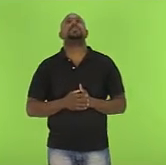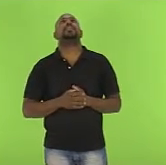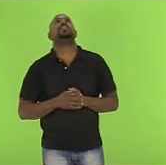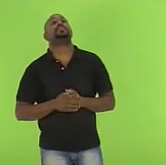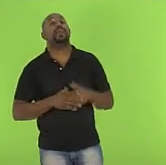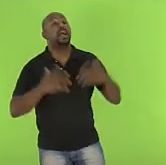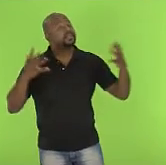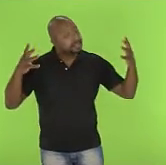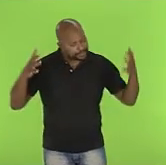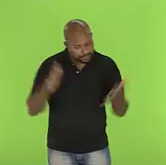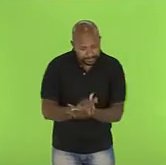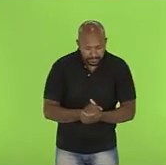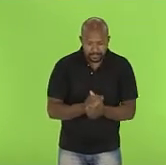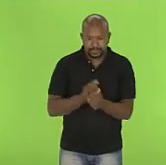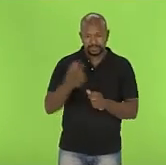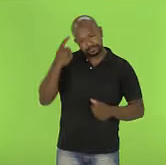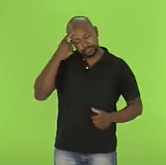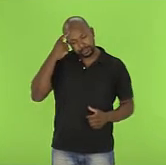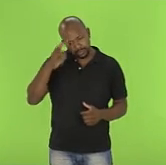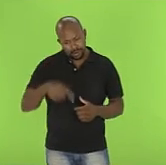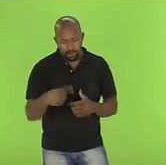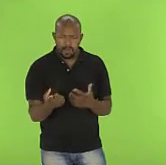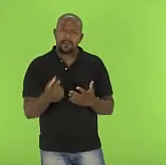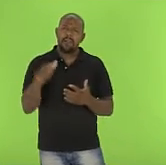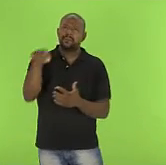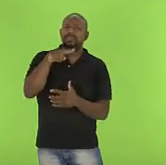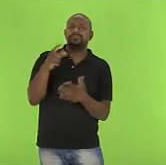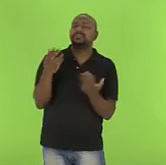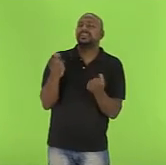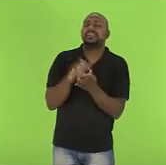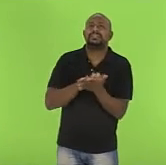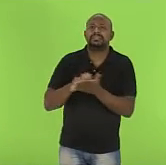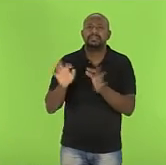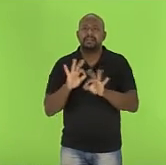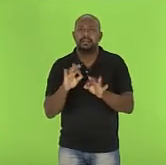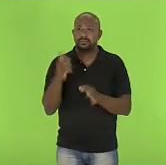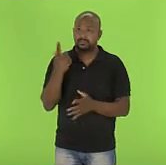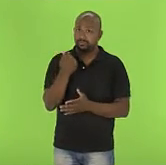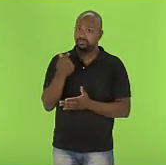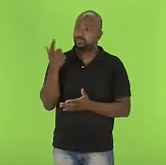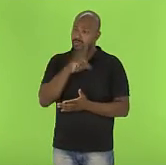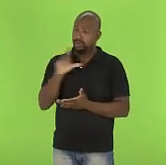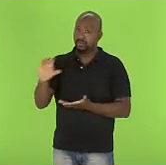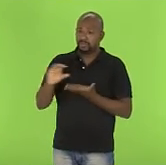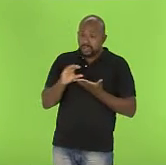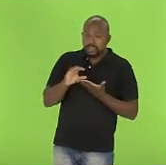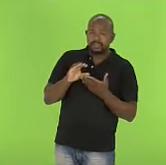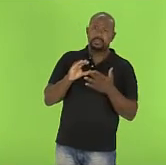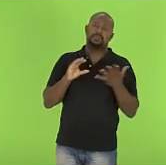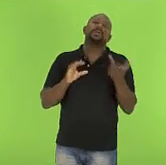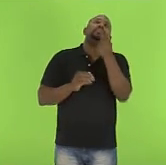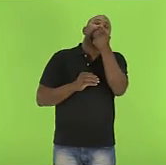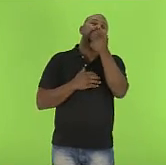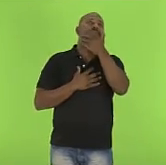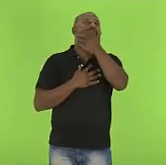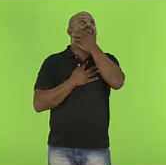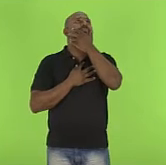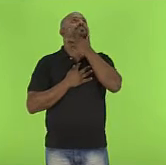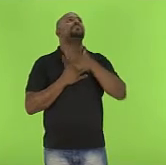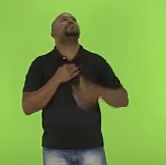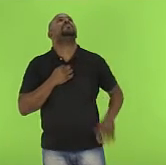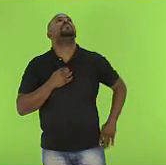reduzida. E aí a gente pensou nisso que o Márcio falou. Bom, para quem não tinha nada, receber essa verba já é